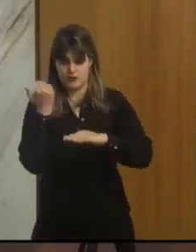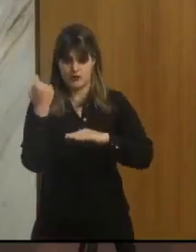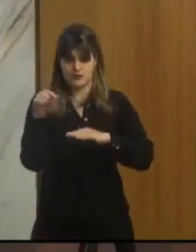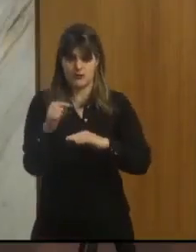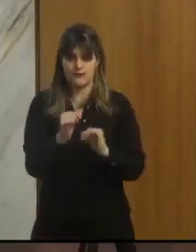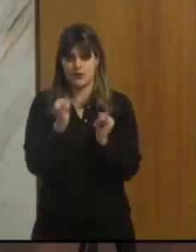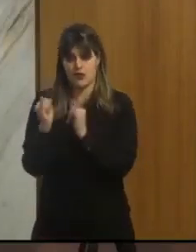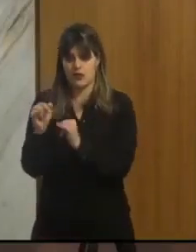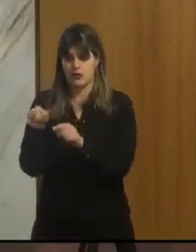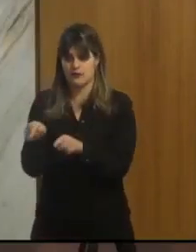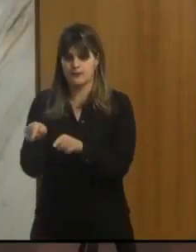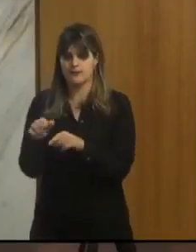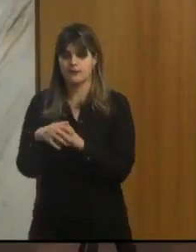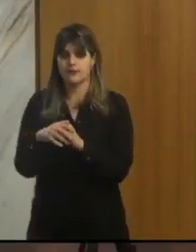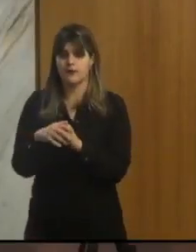foral.